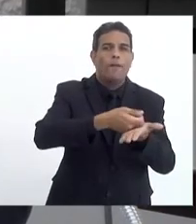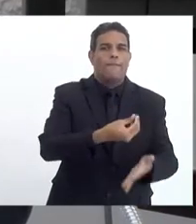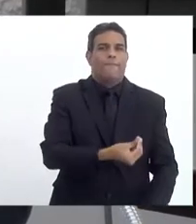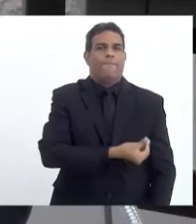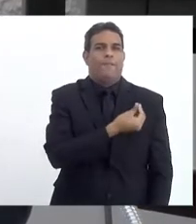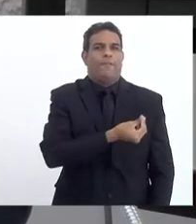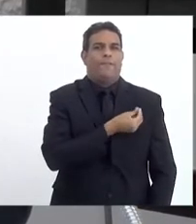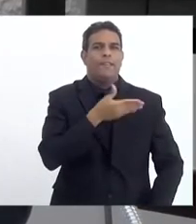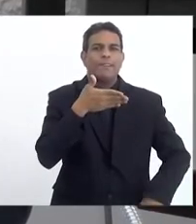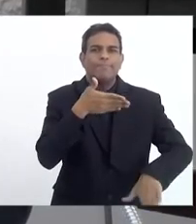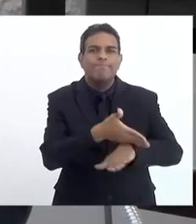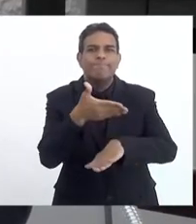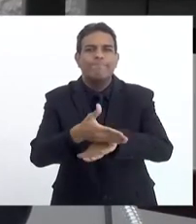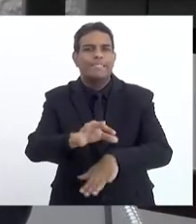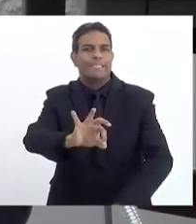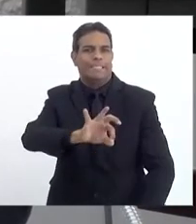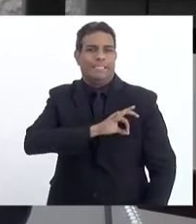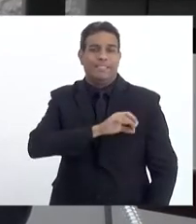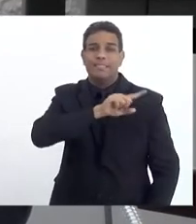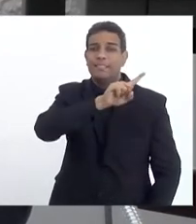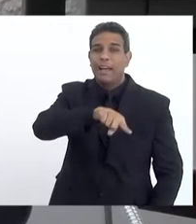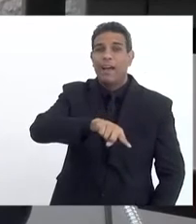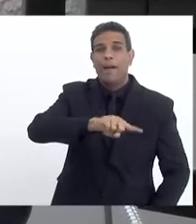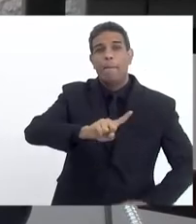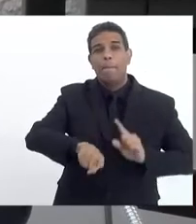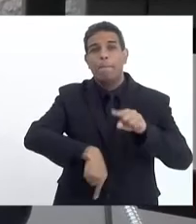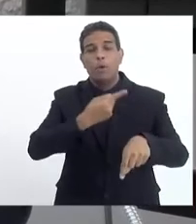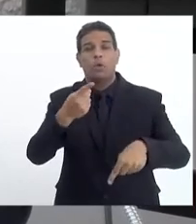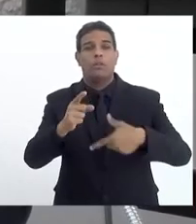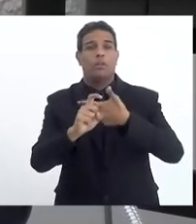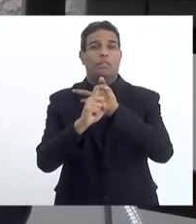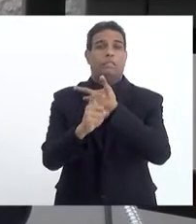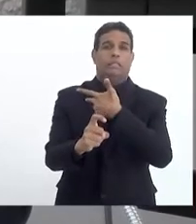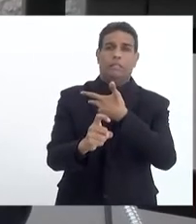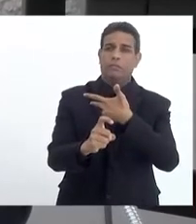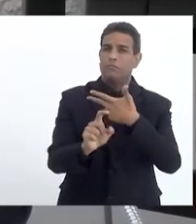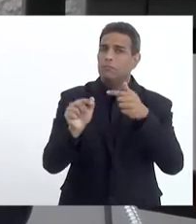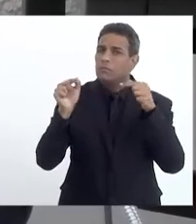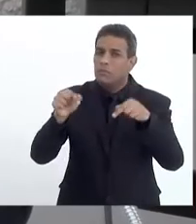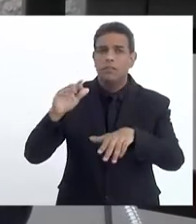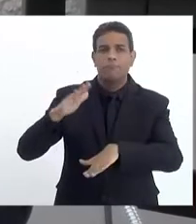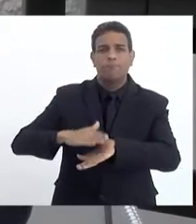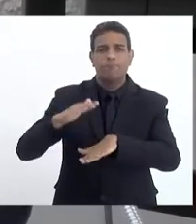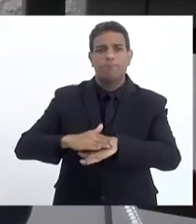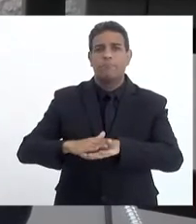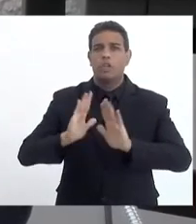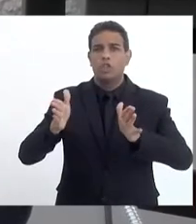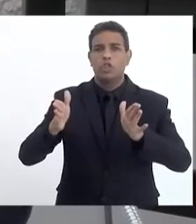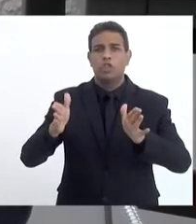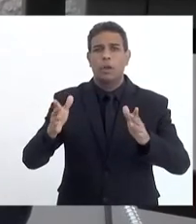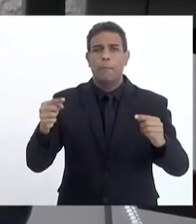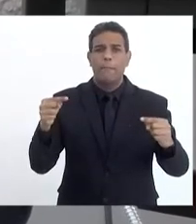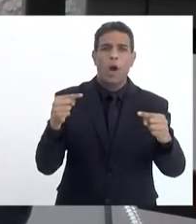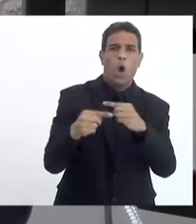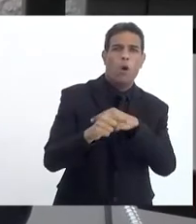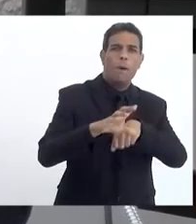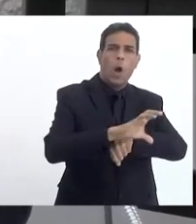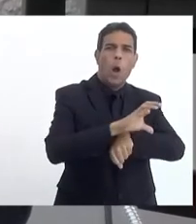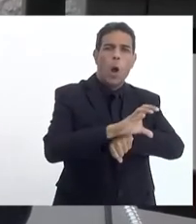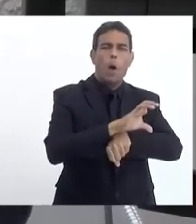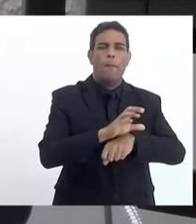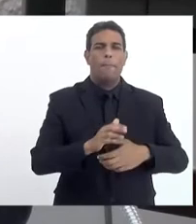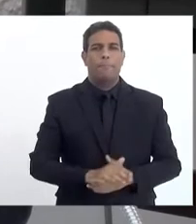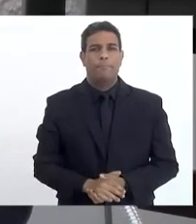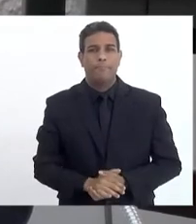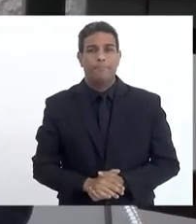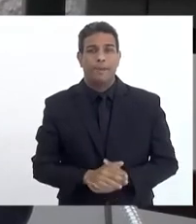polícia militar, porque isso é atribuição inerente ao Poder Executivo, tão somente. Então, o projeto já estaria inconstitucional nesse sentido. A partir do